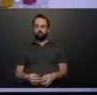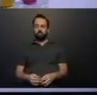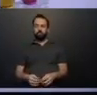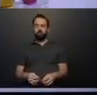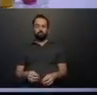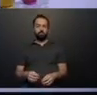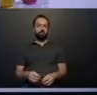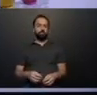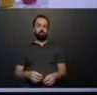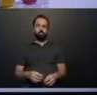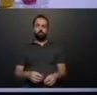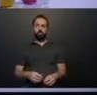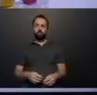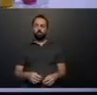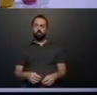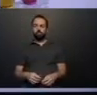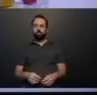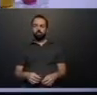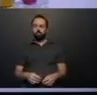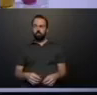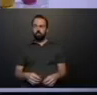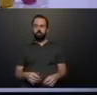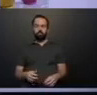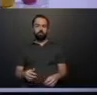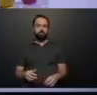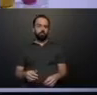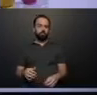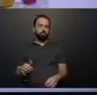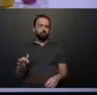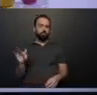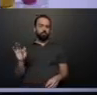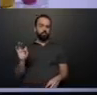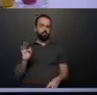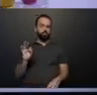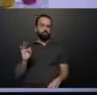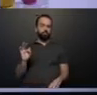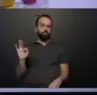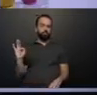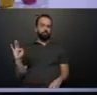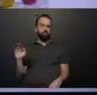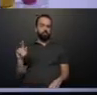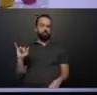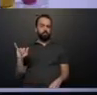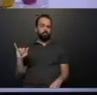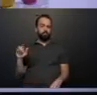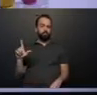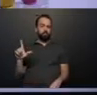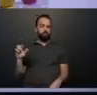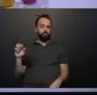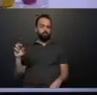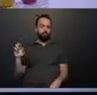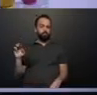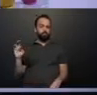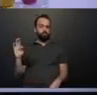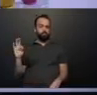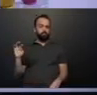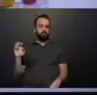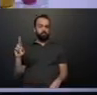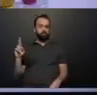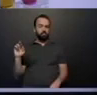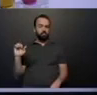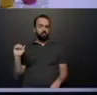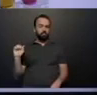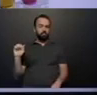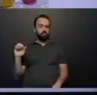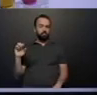filtração de substâncias, quando temos uma mistura líquida e uma sólida. A gente usa isso